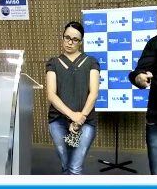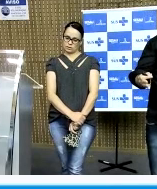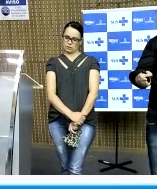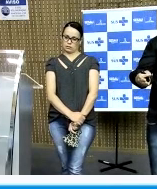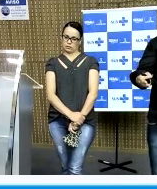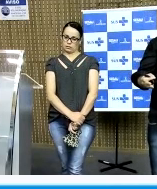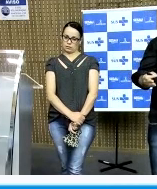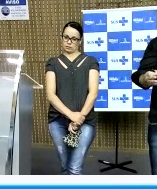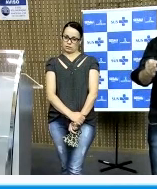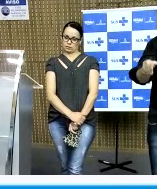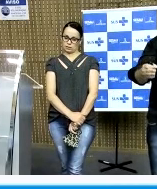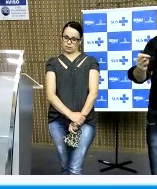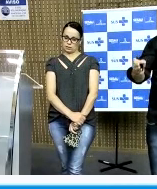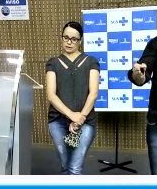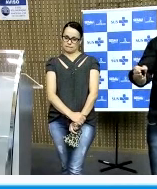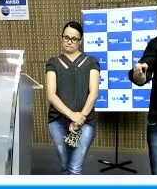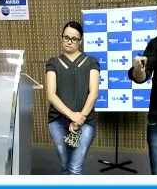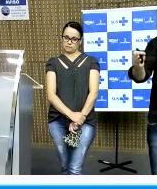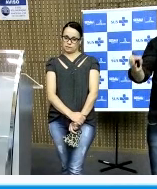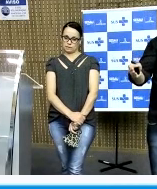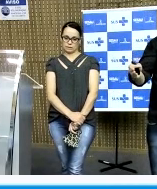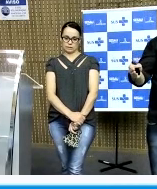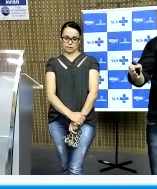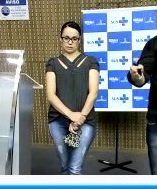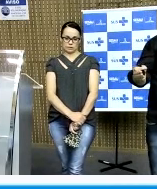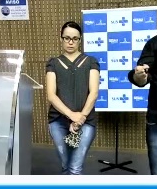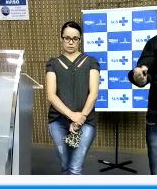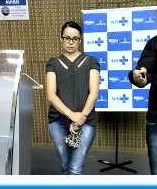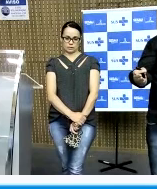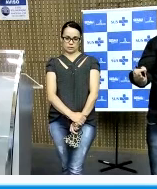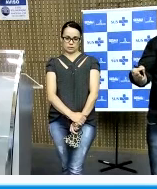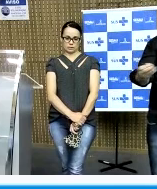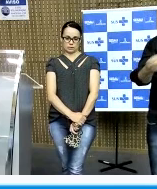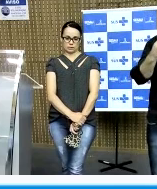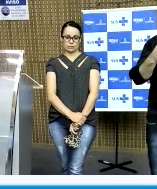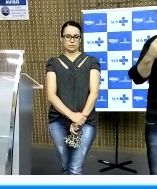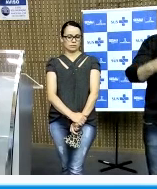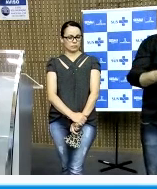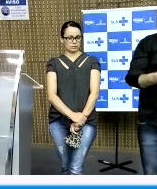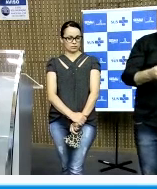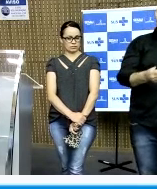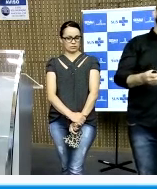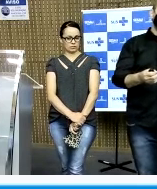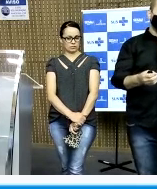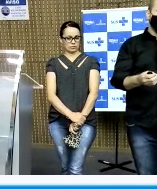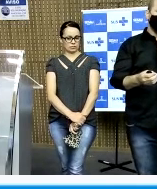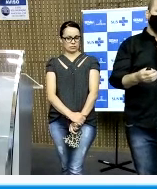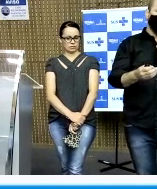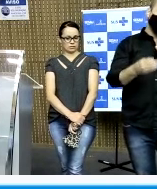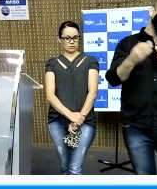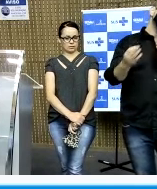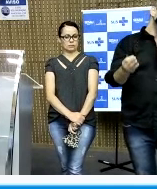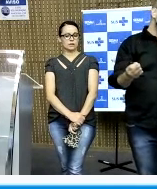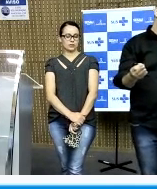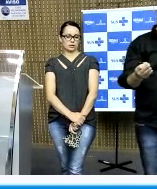o 1,8% ele se manteve em 2020 e 2021. Porque esses são os pezinhos que eu realizei na unidade, mas